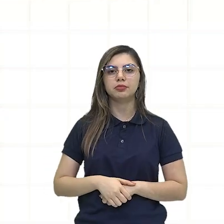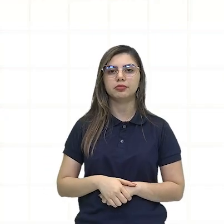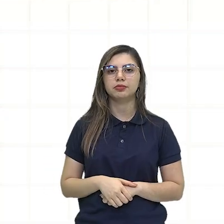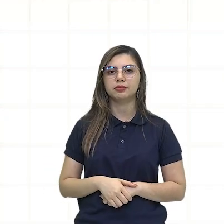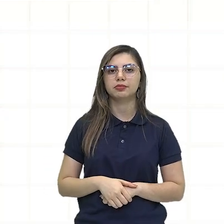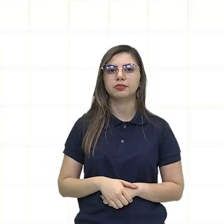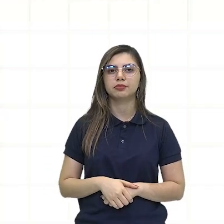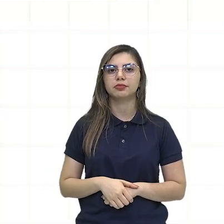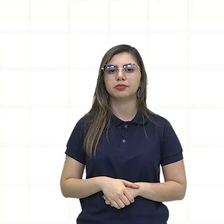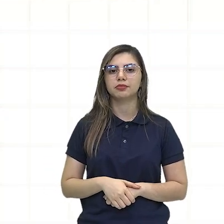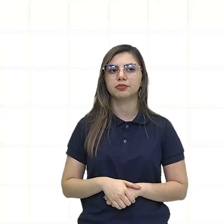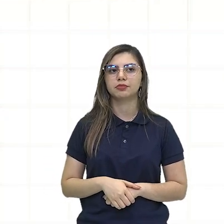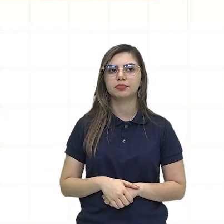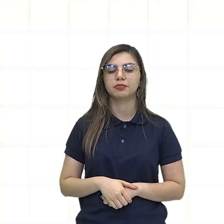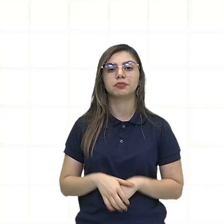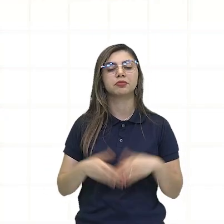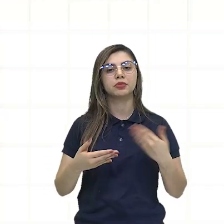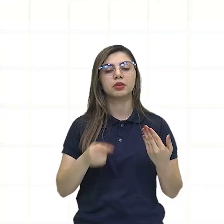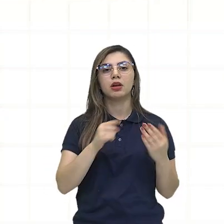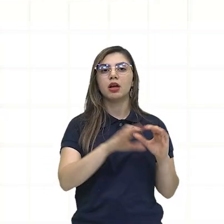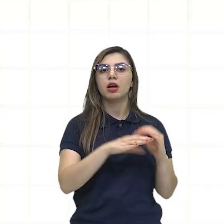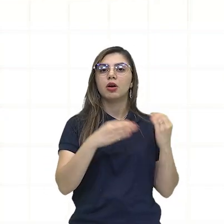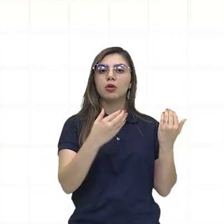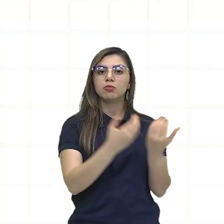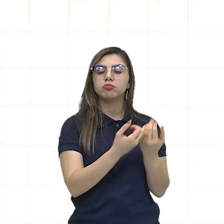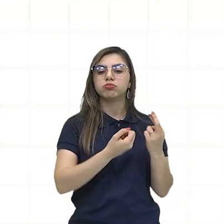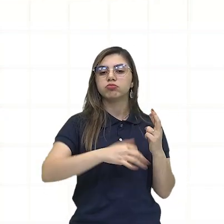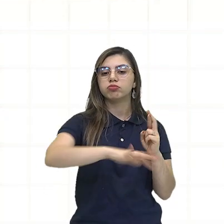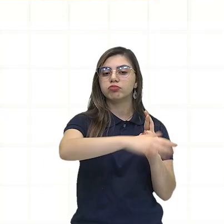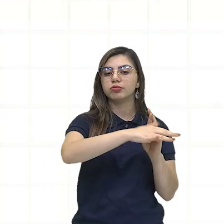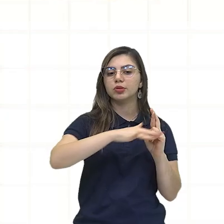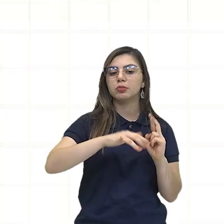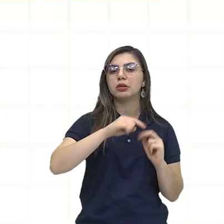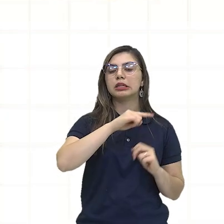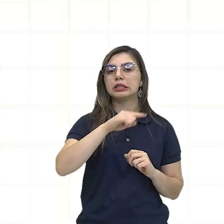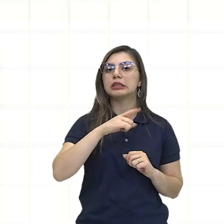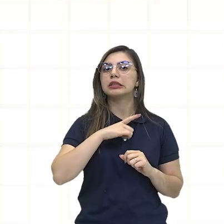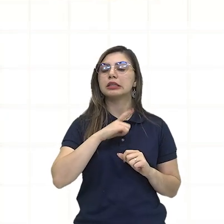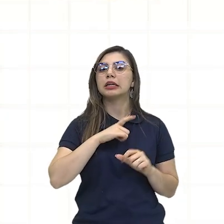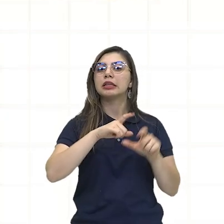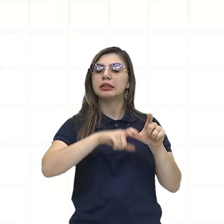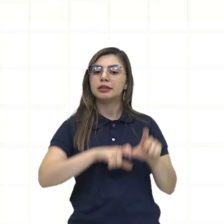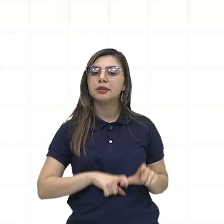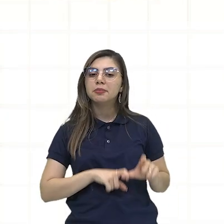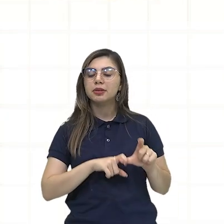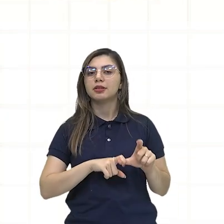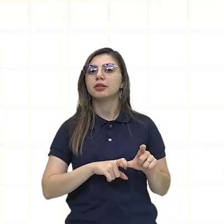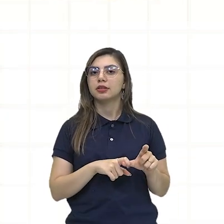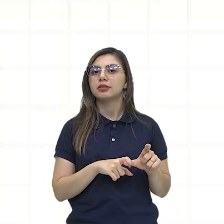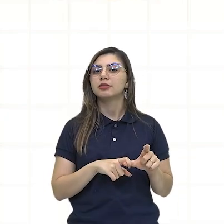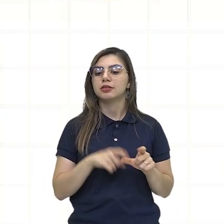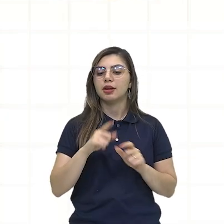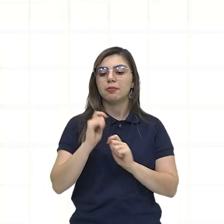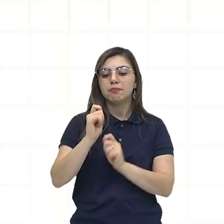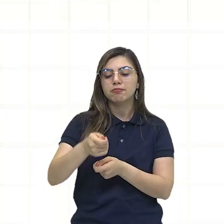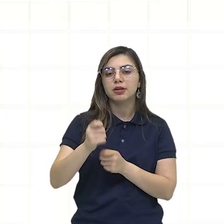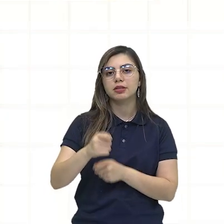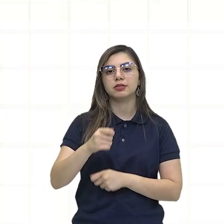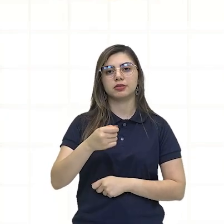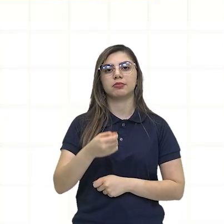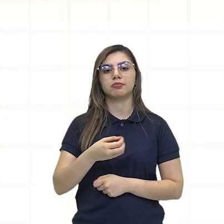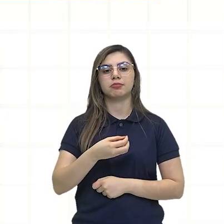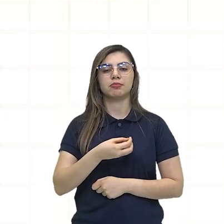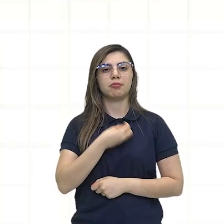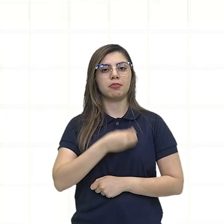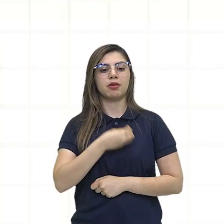artesanal, perdão, as comunidades ribeirinhas, elas vão ter uma dependência da pesca para a sua subsistência. Ou seja, o